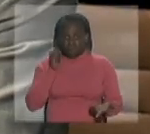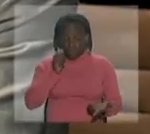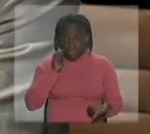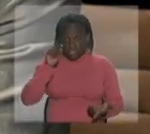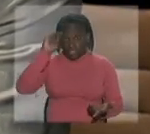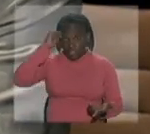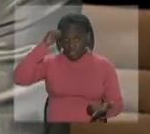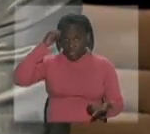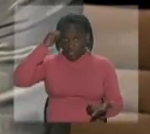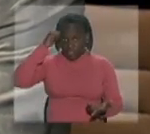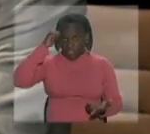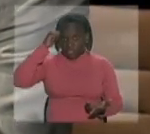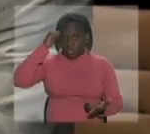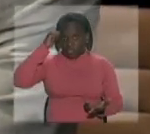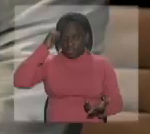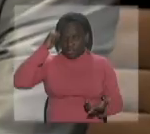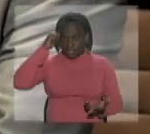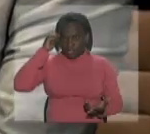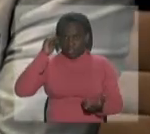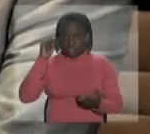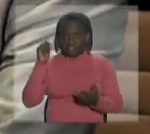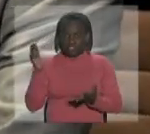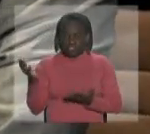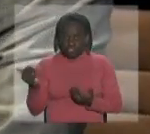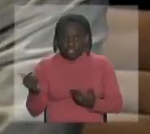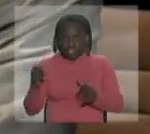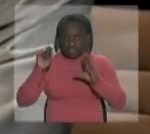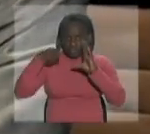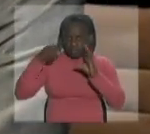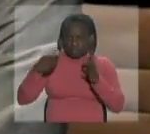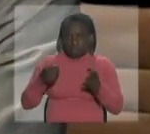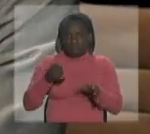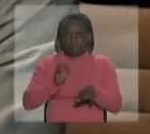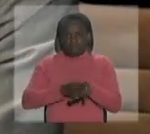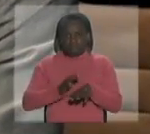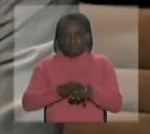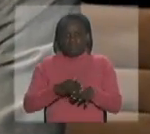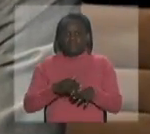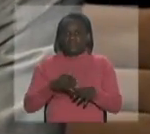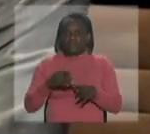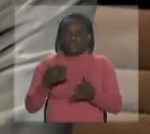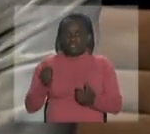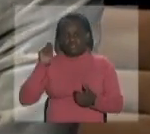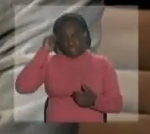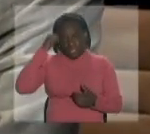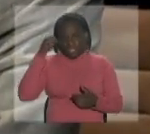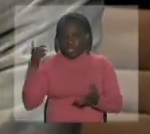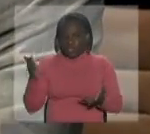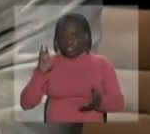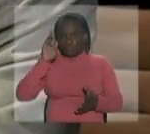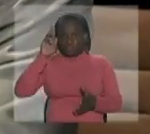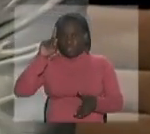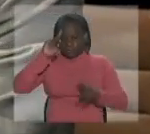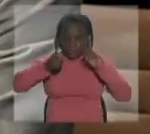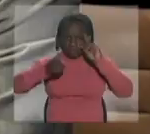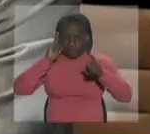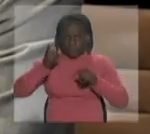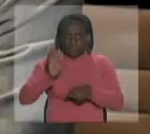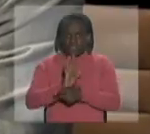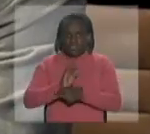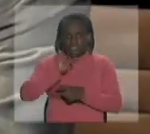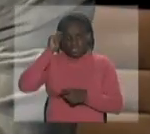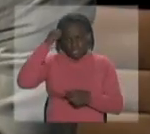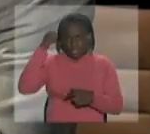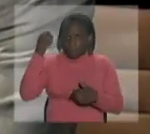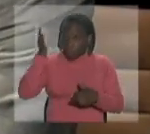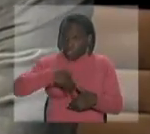mulheres negras, cineastas jovens negras, estão mandando na cena do cinema negro, e a prova disso é a